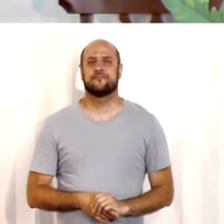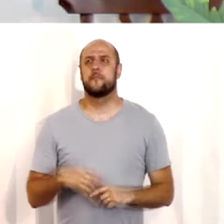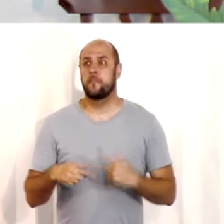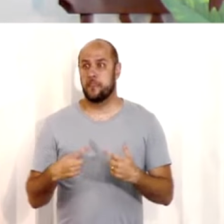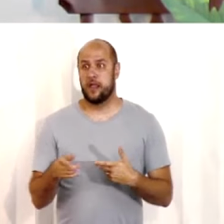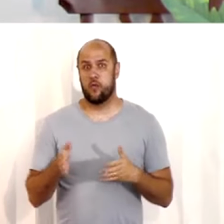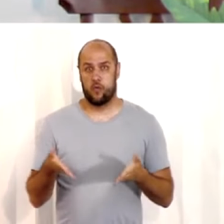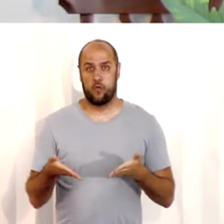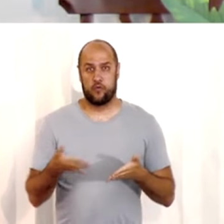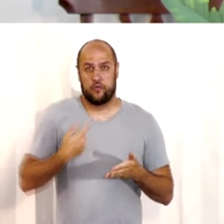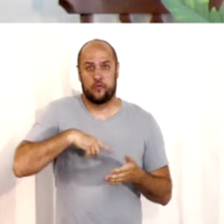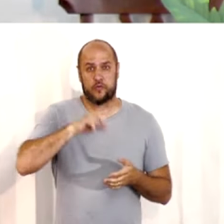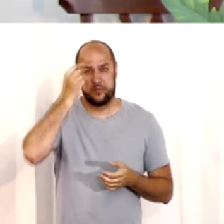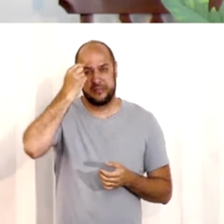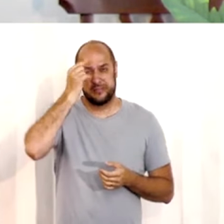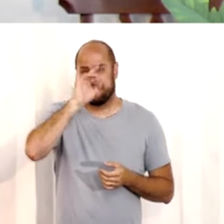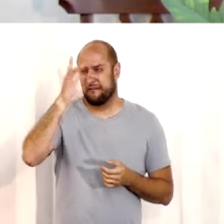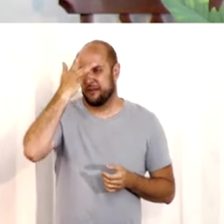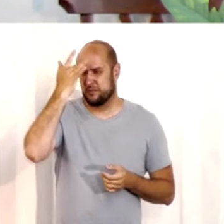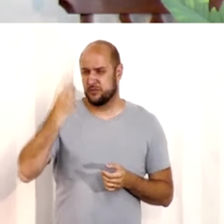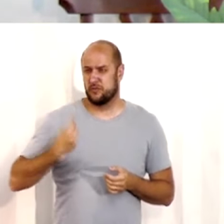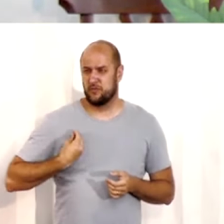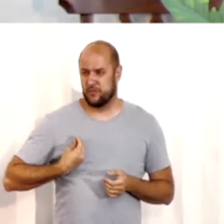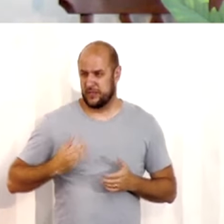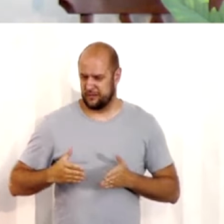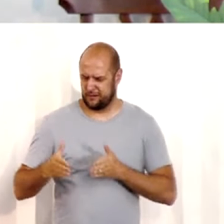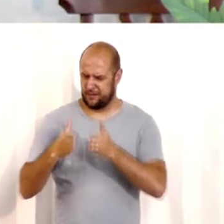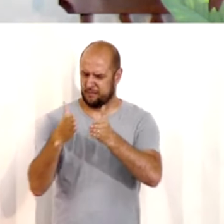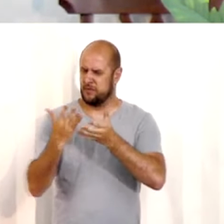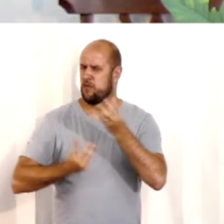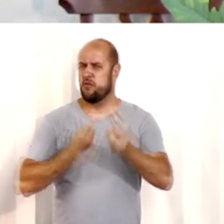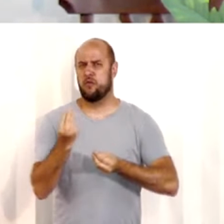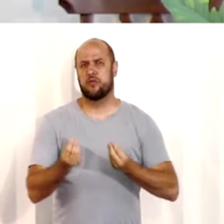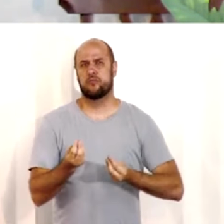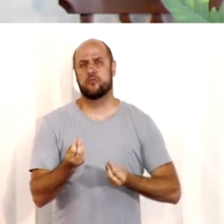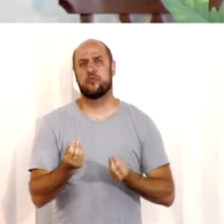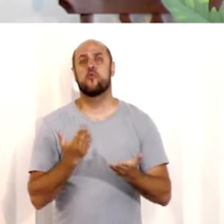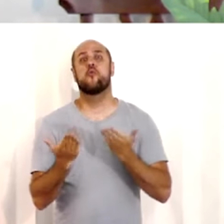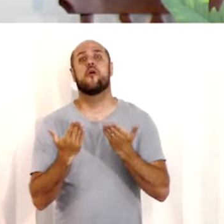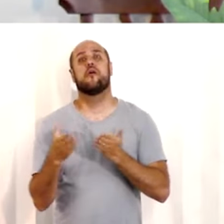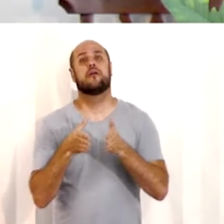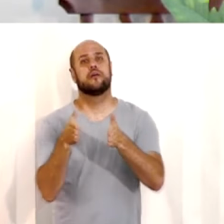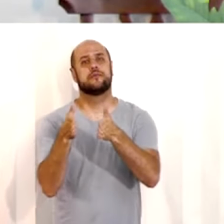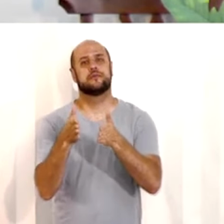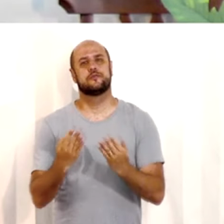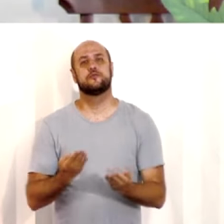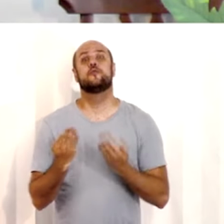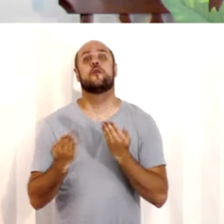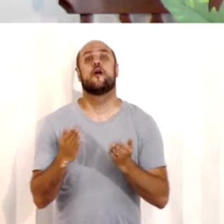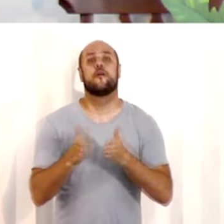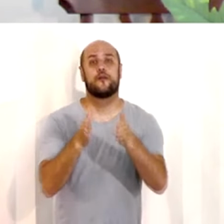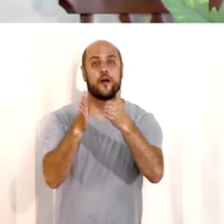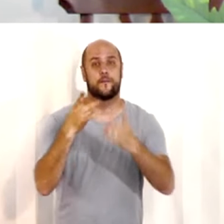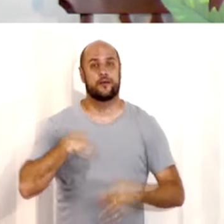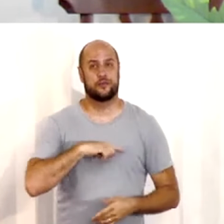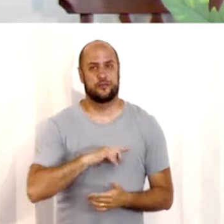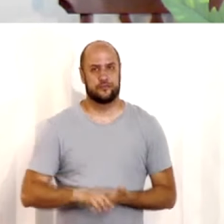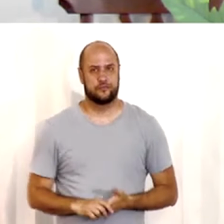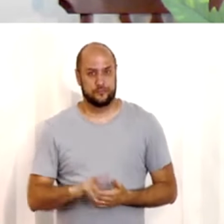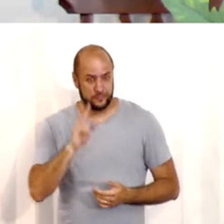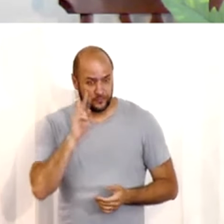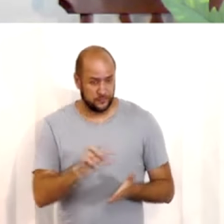vamos pensar, cada um de nós, na carreira nossa. Qual é a nossa carreira? Qual é a nossa carreira? Veja o versículo 2.